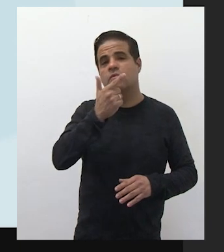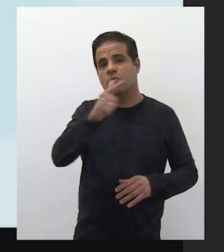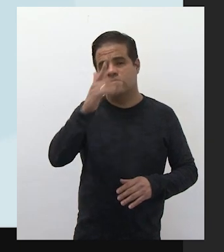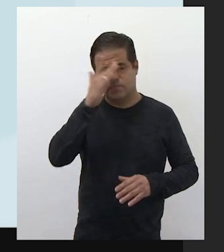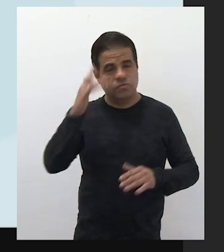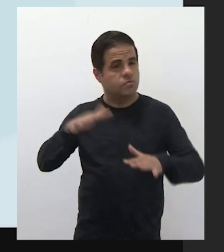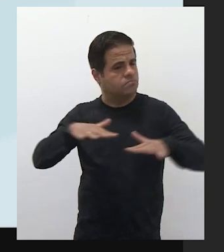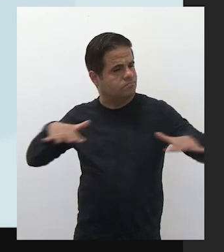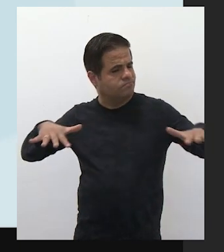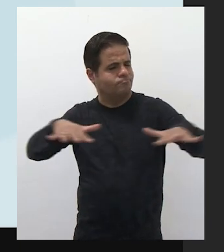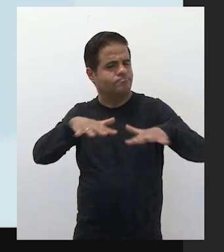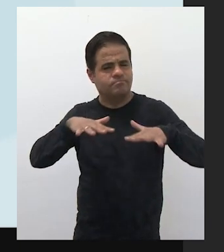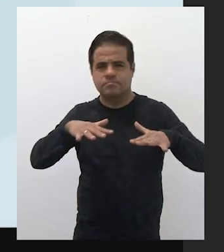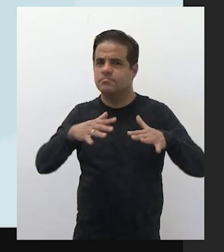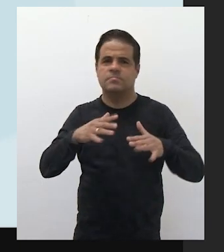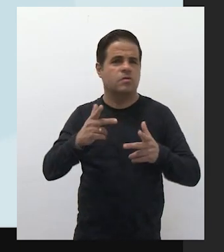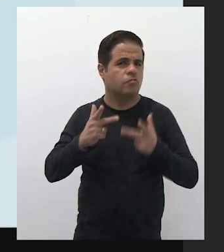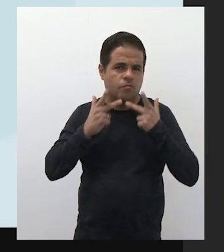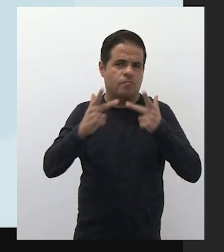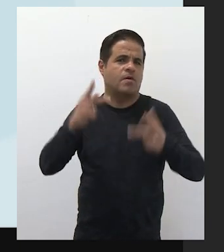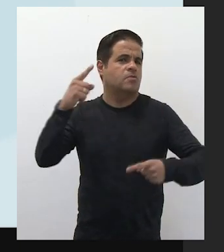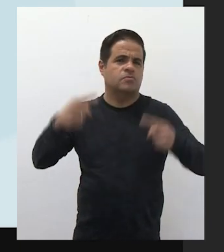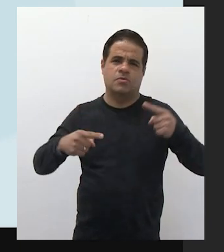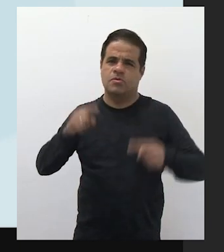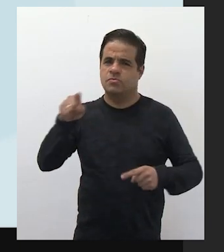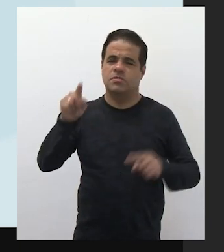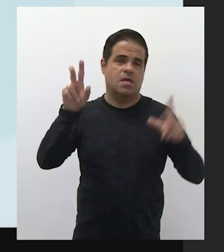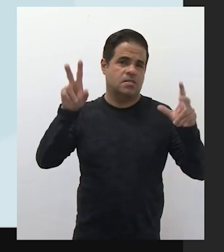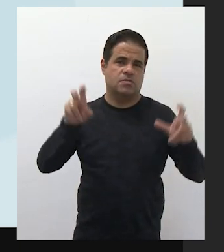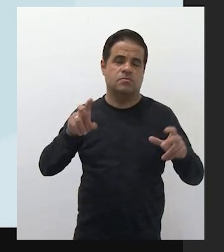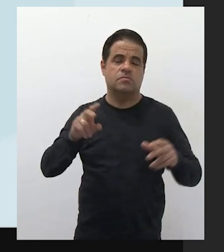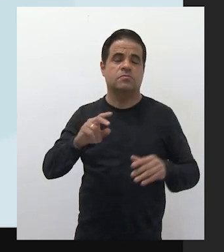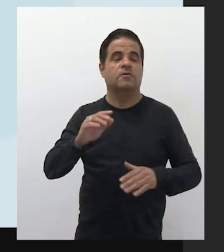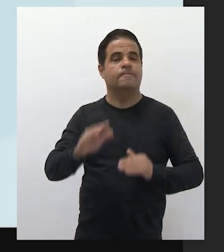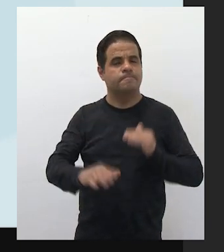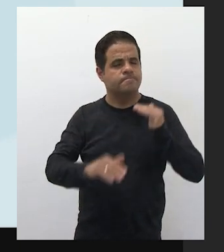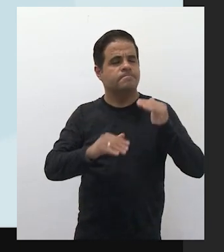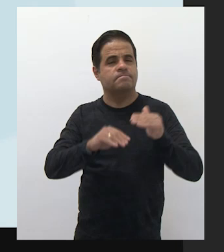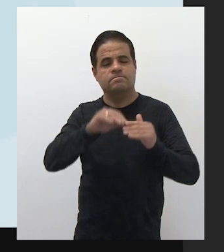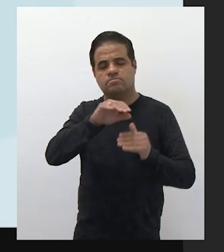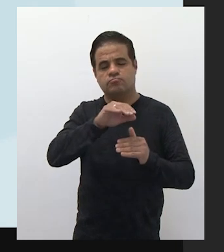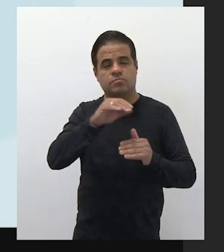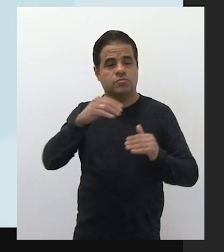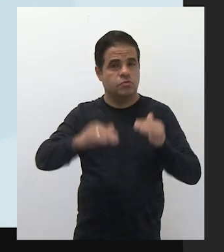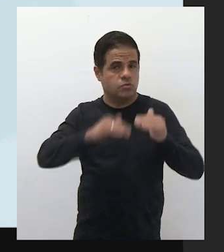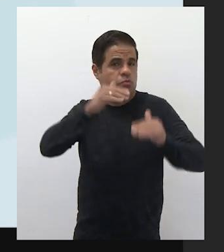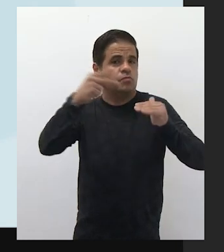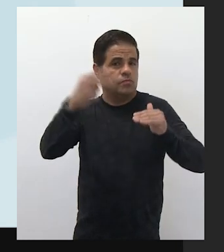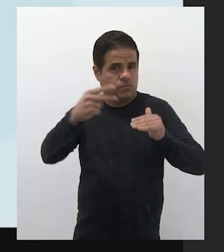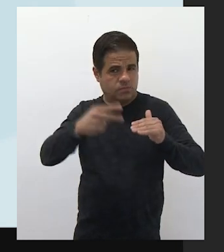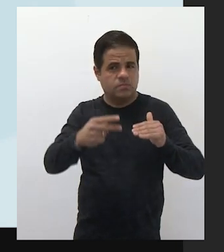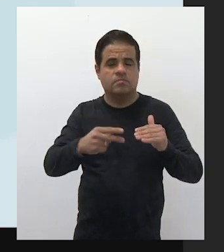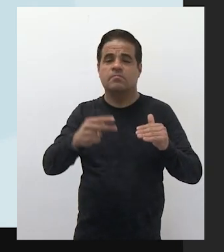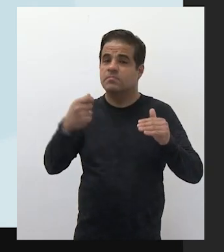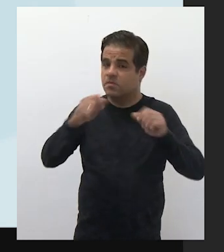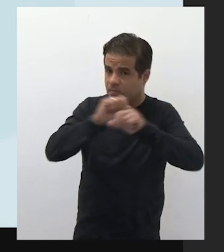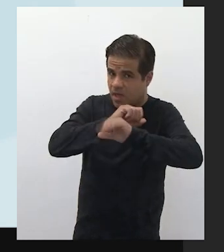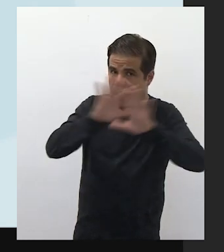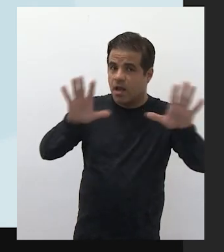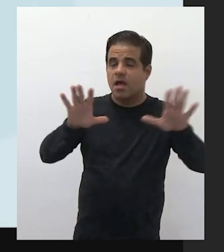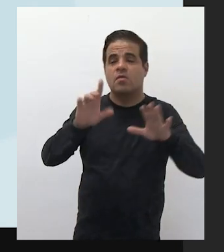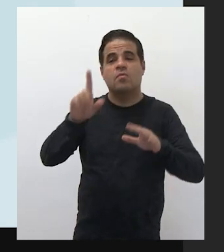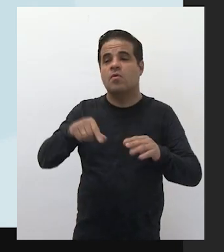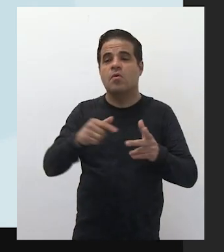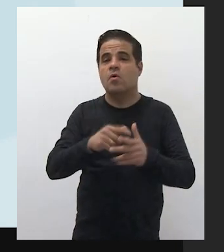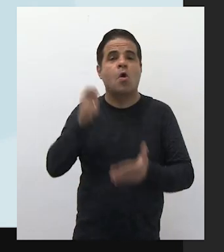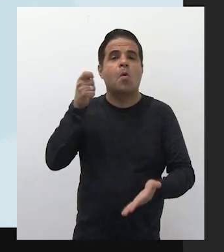governados. Tá? Mas, enfim, o subdesenvolvimento, é isso que tem que ficar claro, ele não